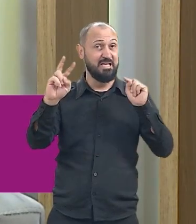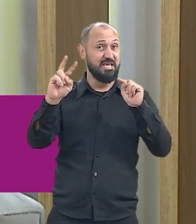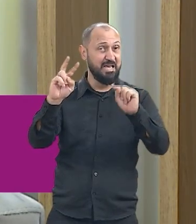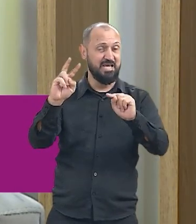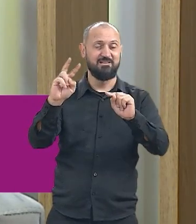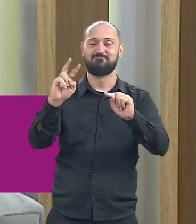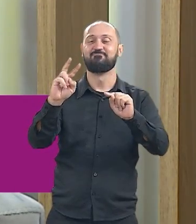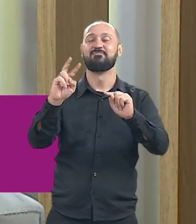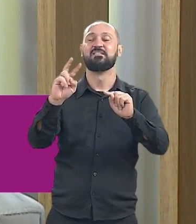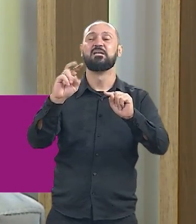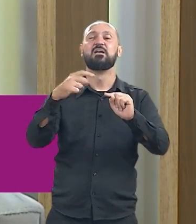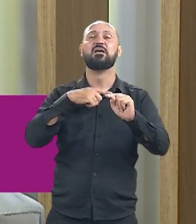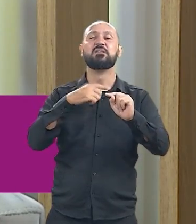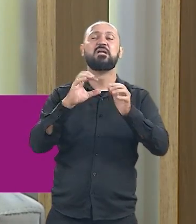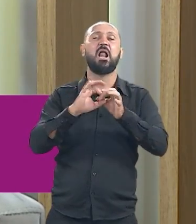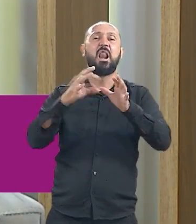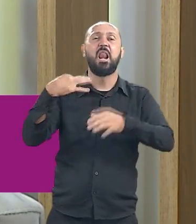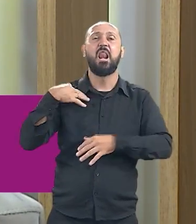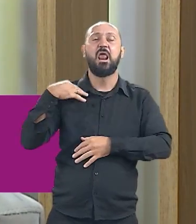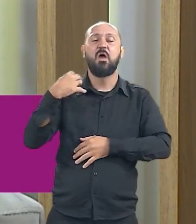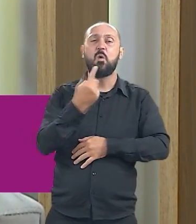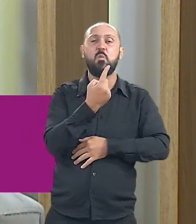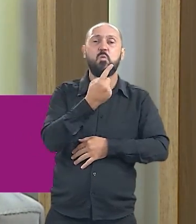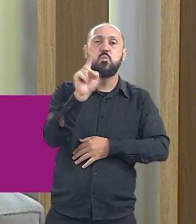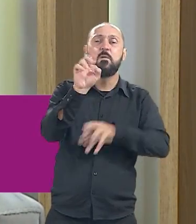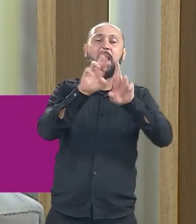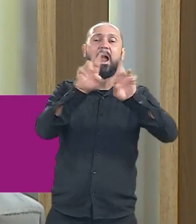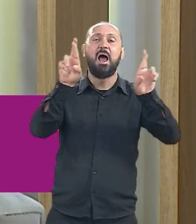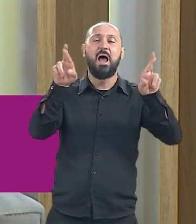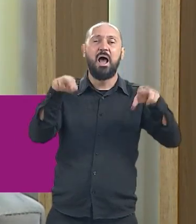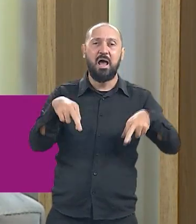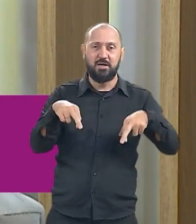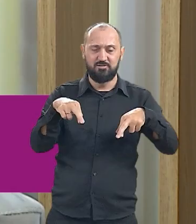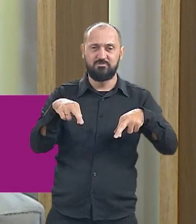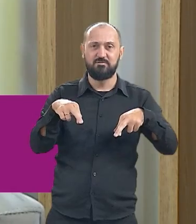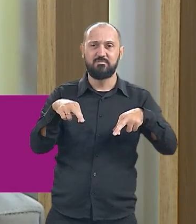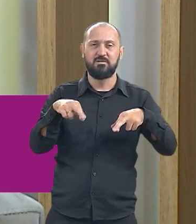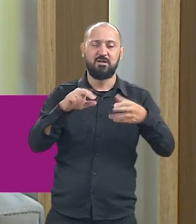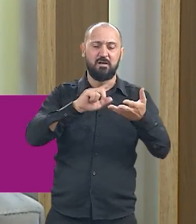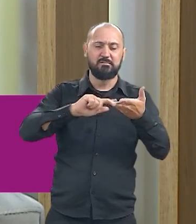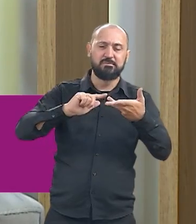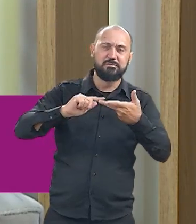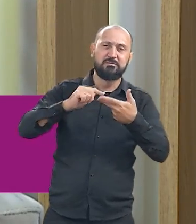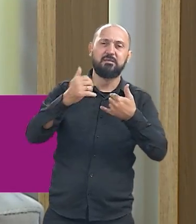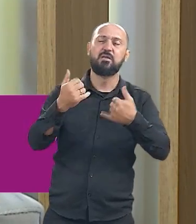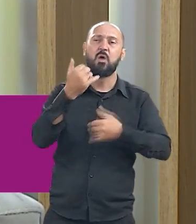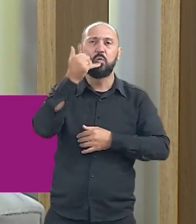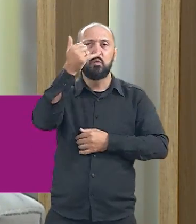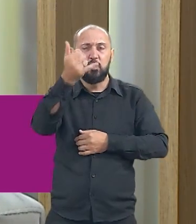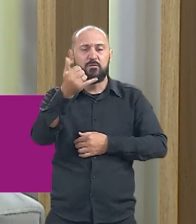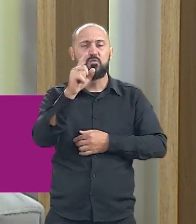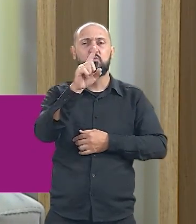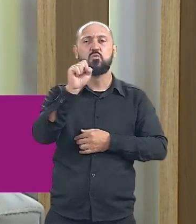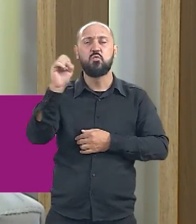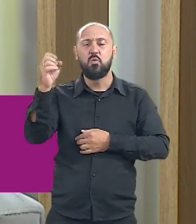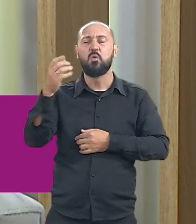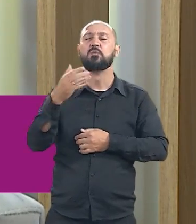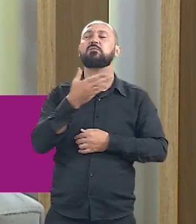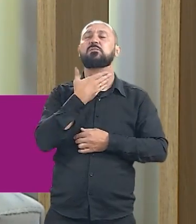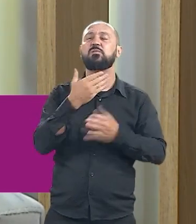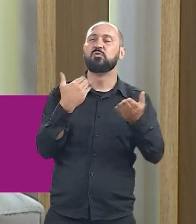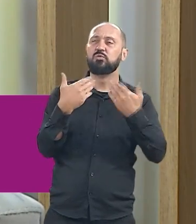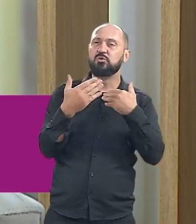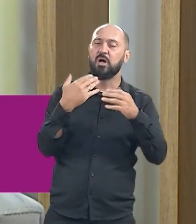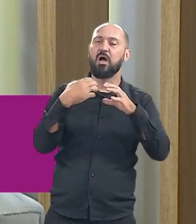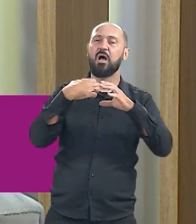a ser uma rede, né? Com vários canais, tem o telefone 188, o chat, web, para que você